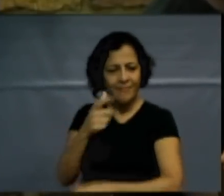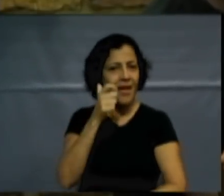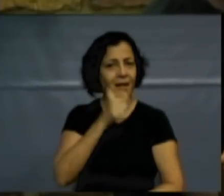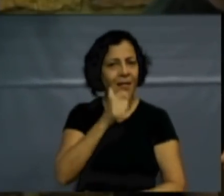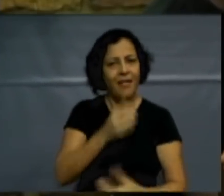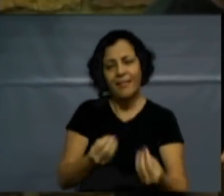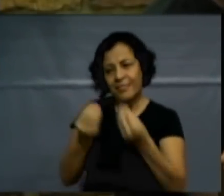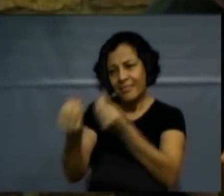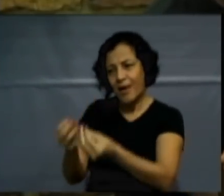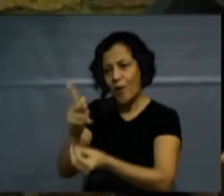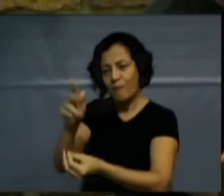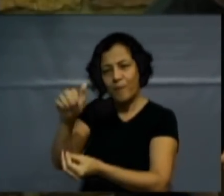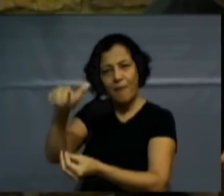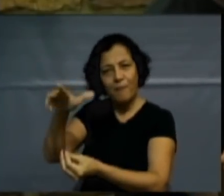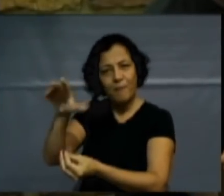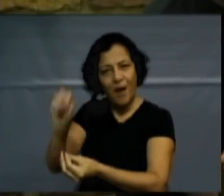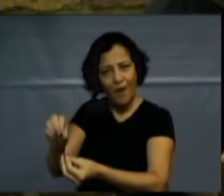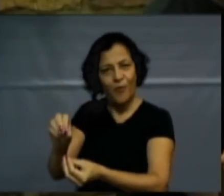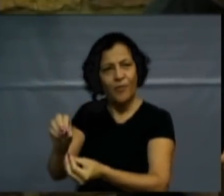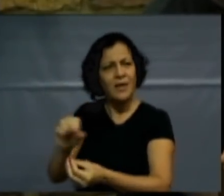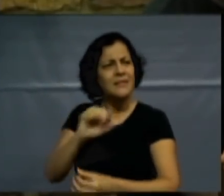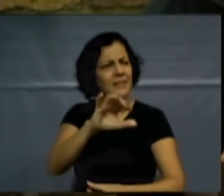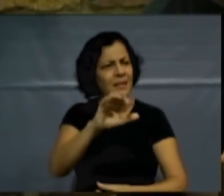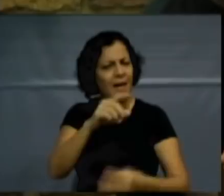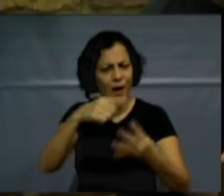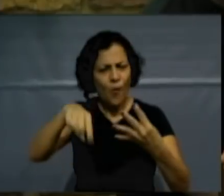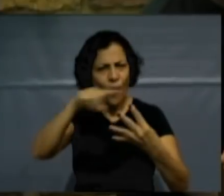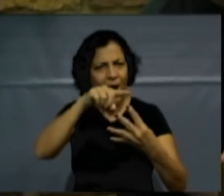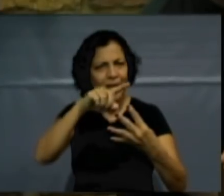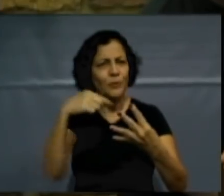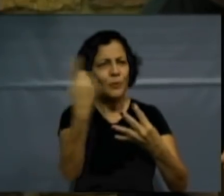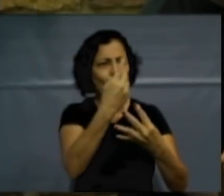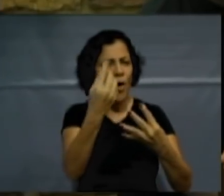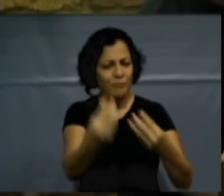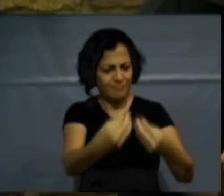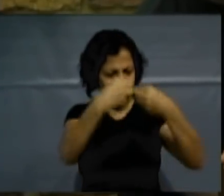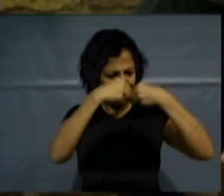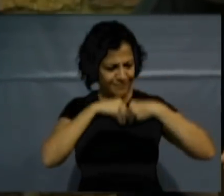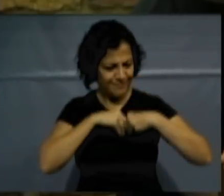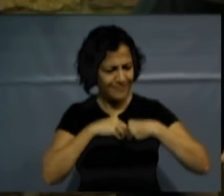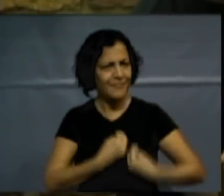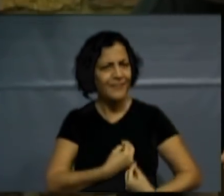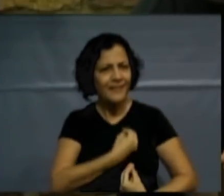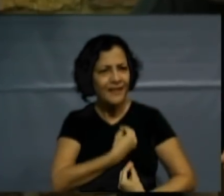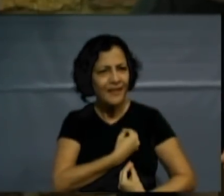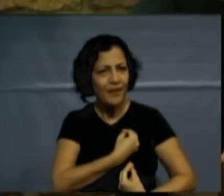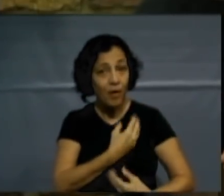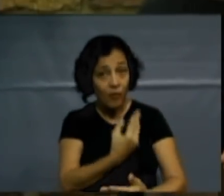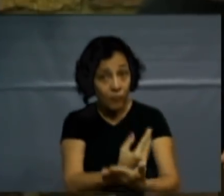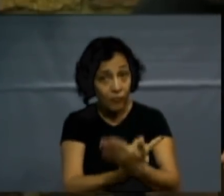gente colocar essas 4 palavrinhas na nossa vida, vai ajudar?